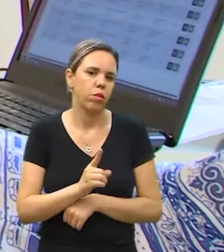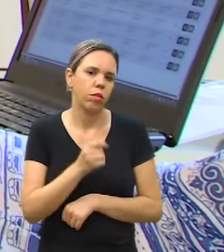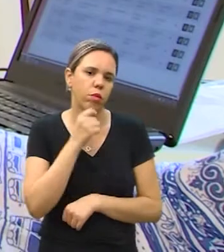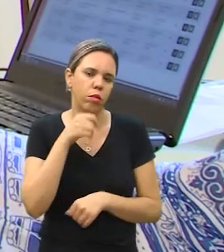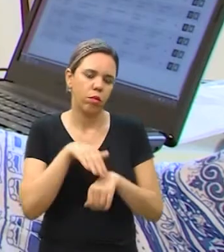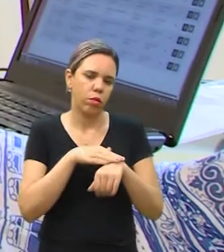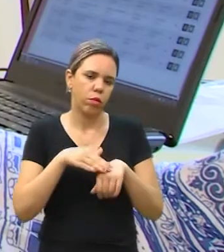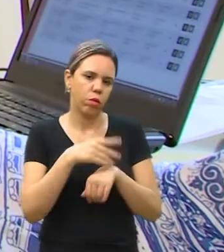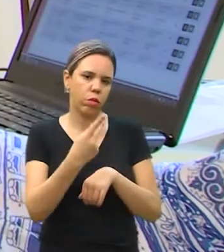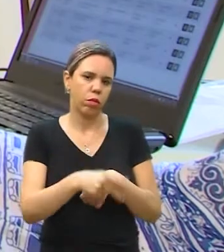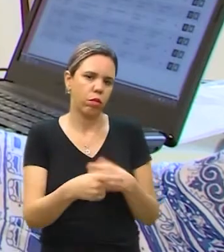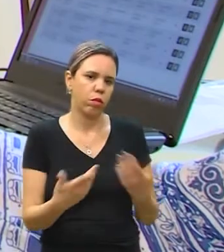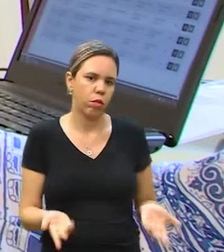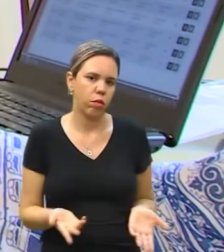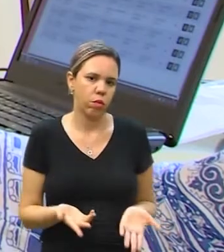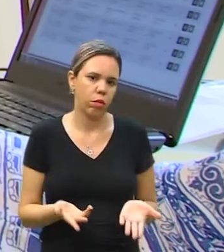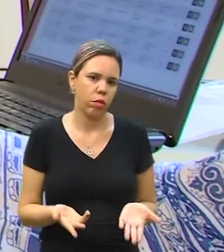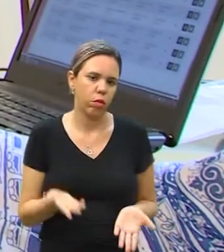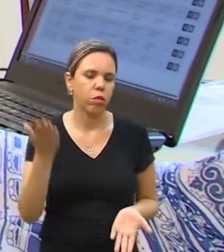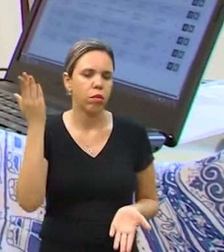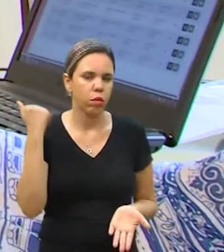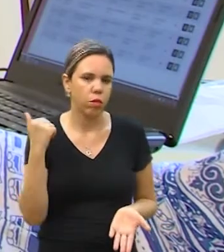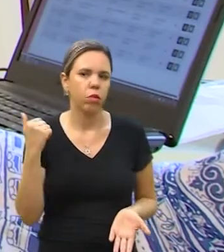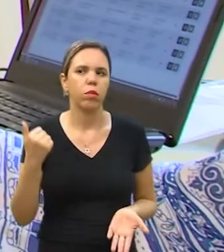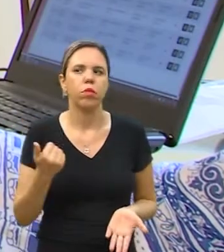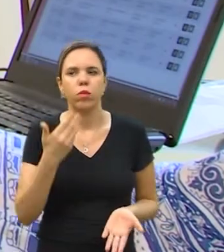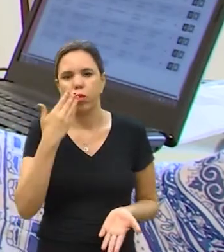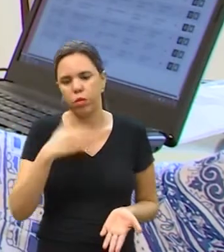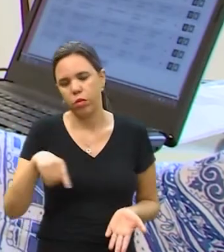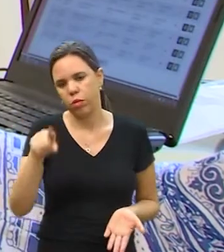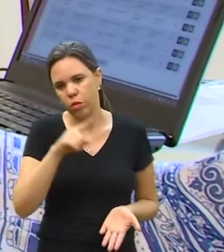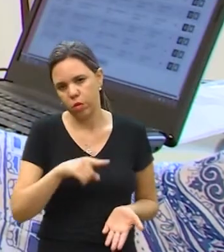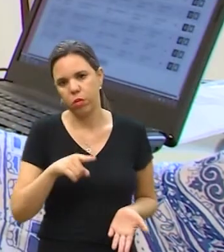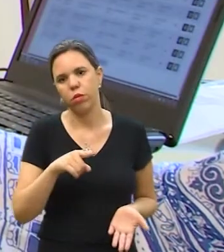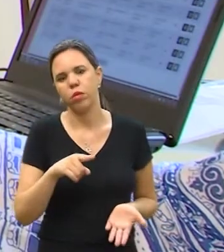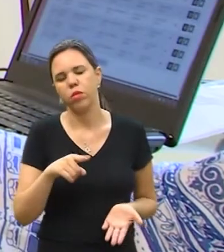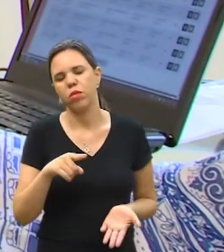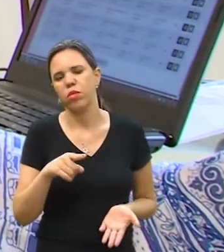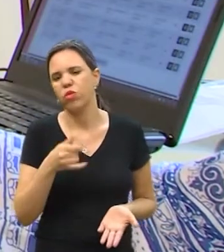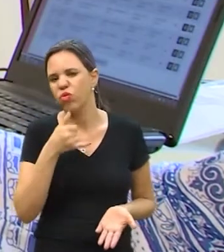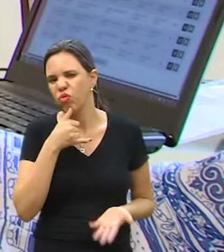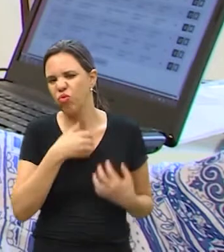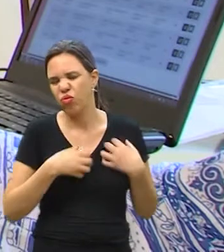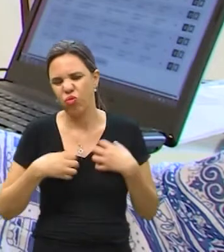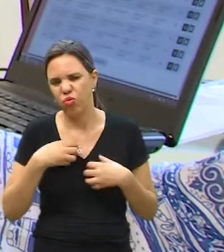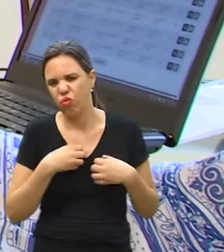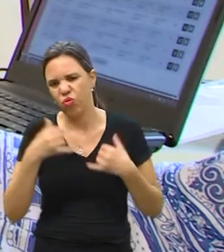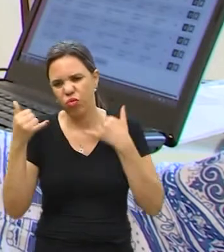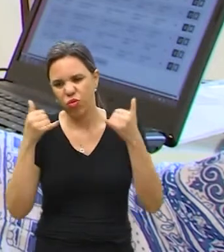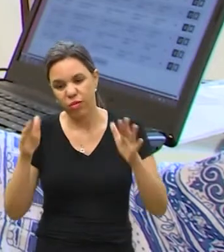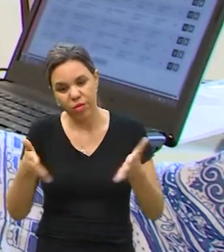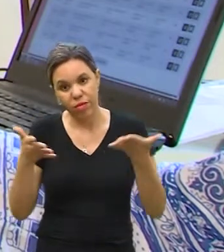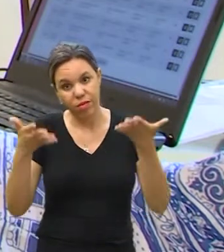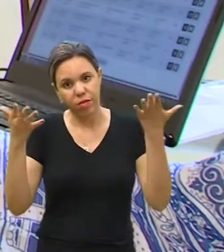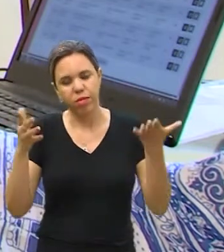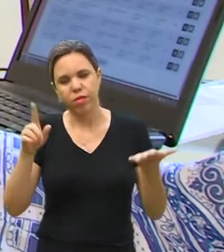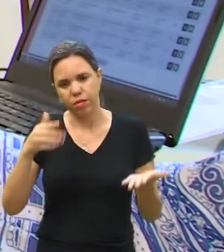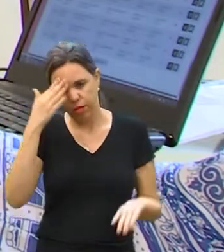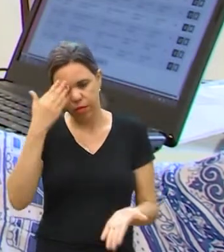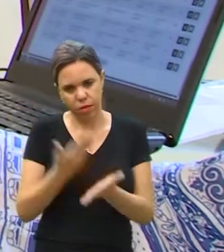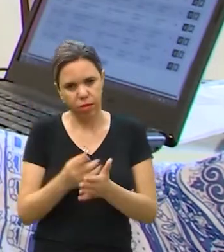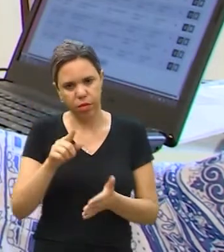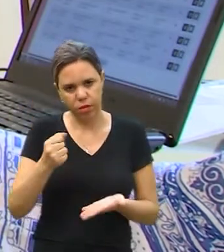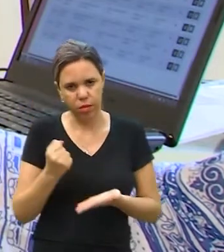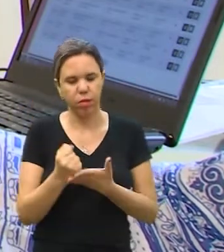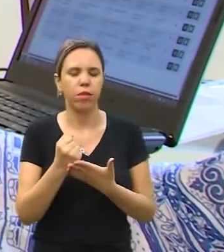participando, conversamos com elas, soubemos que elas estavam depressivas, ligamos para ver se animava. Acredito